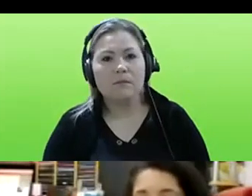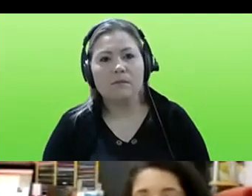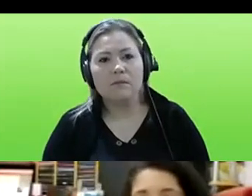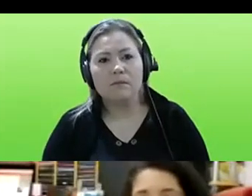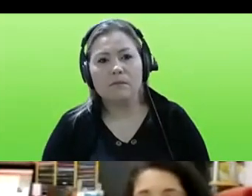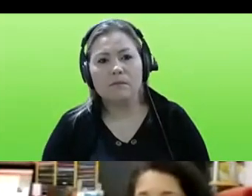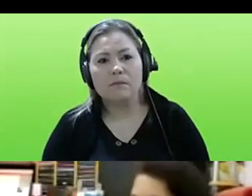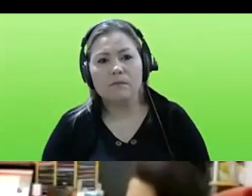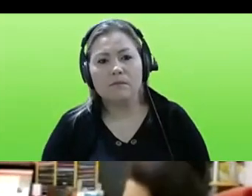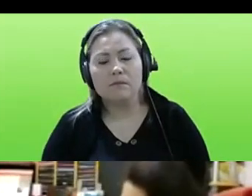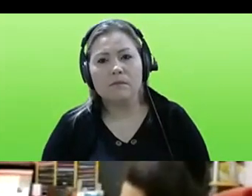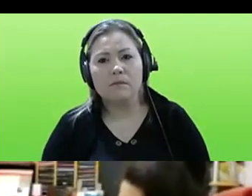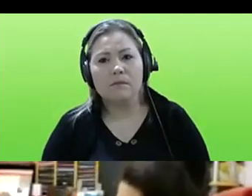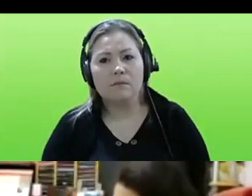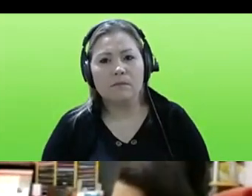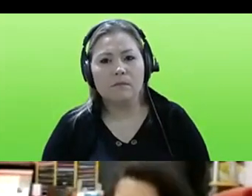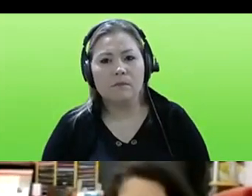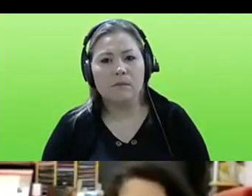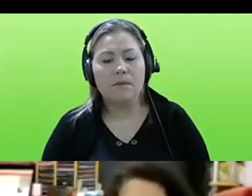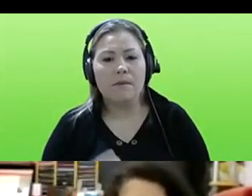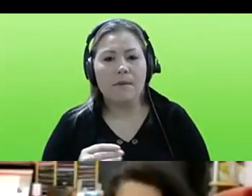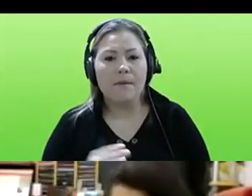vai ser mais conhecido